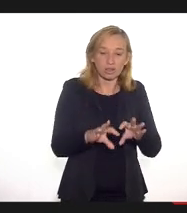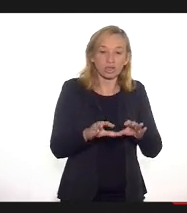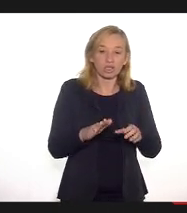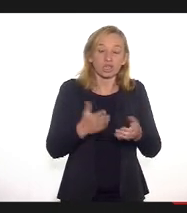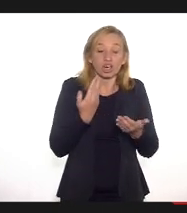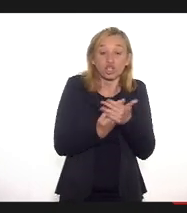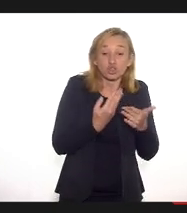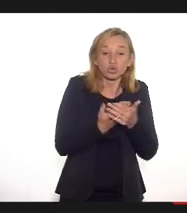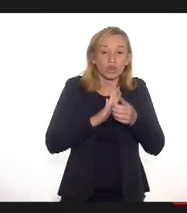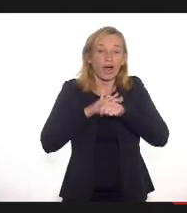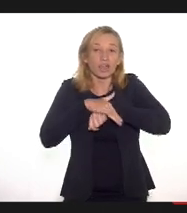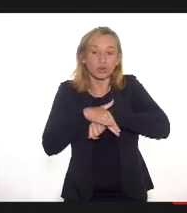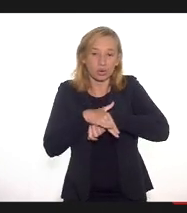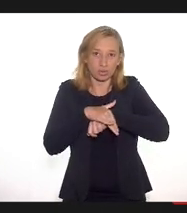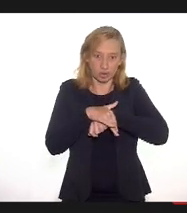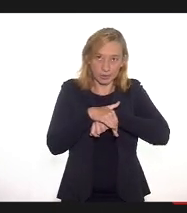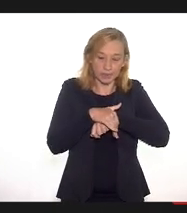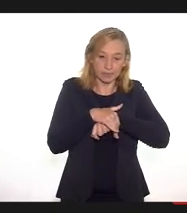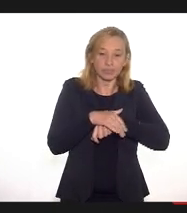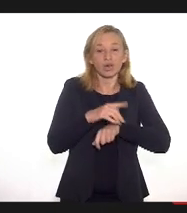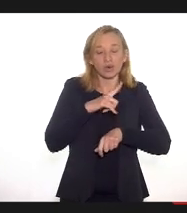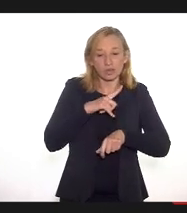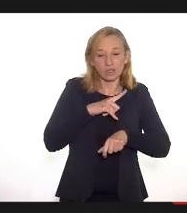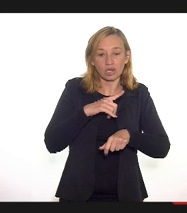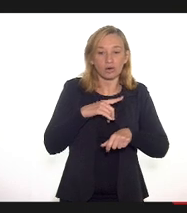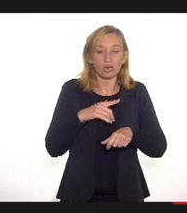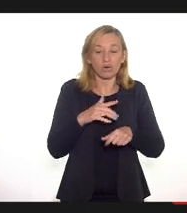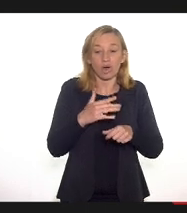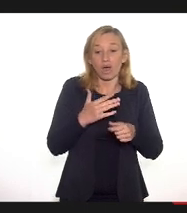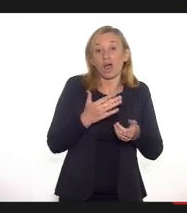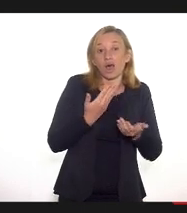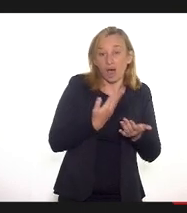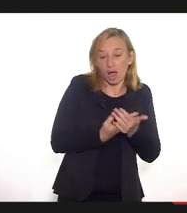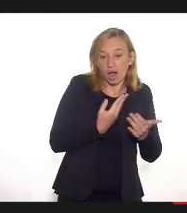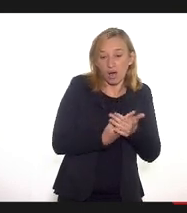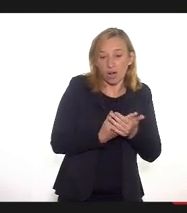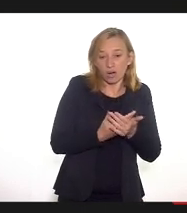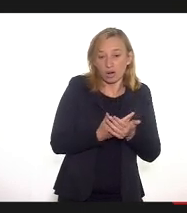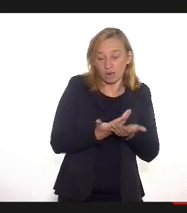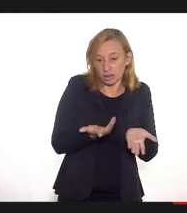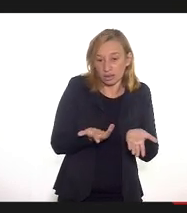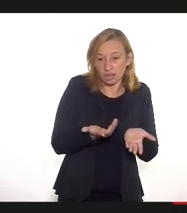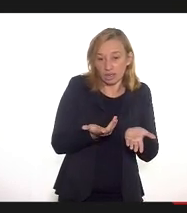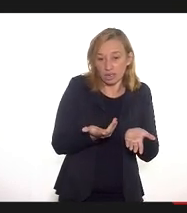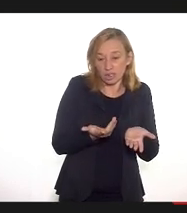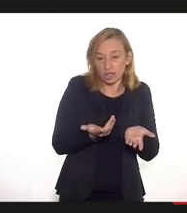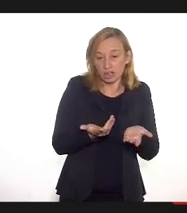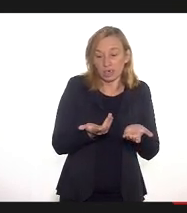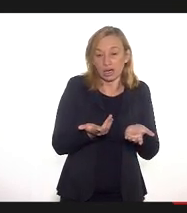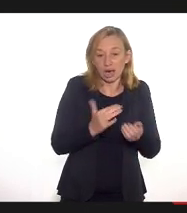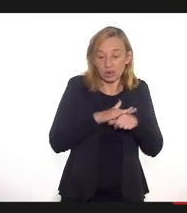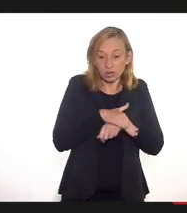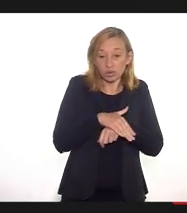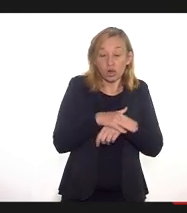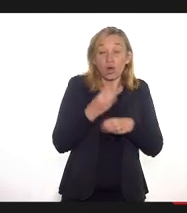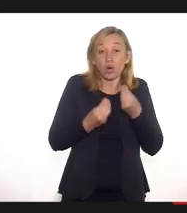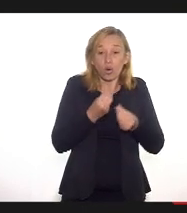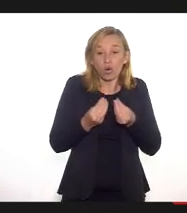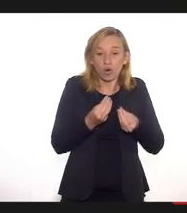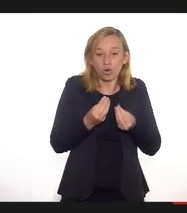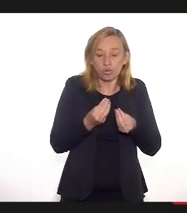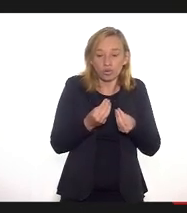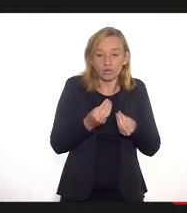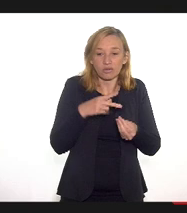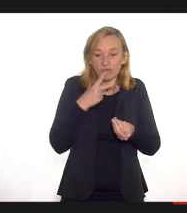noturno, né? Eu falo horário noturno, eu tenho aula, termino de 2h10. É inviável você falar para um aluno, por exemplo, do noturno, para ele assistir aula